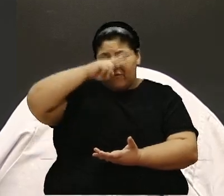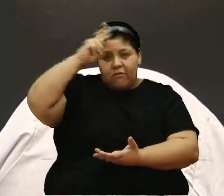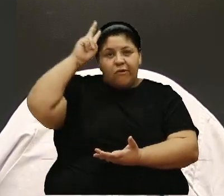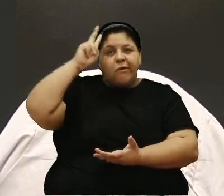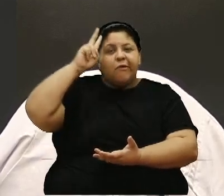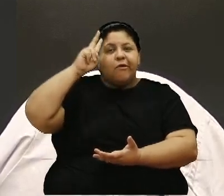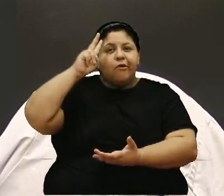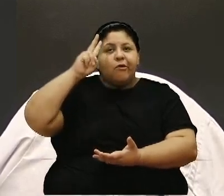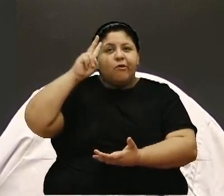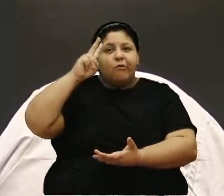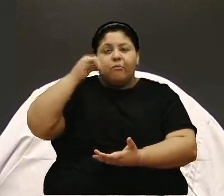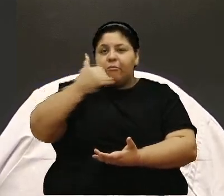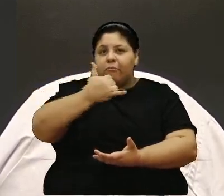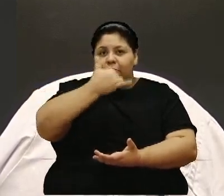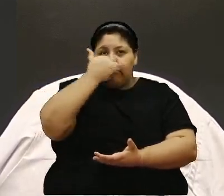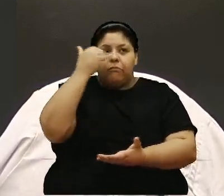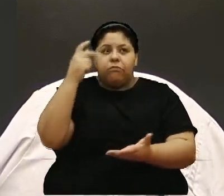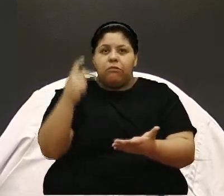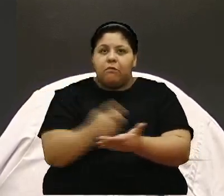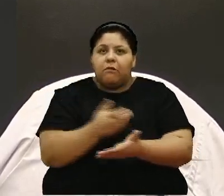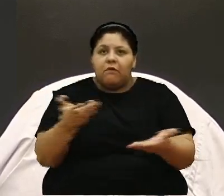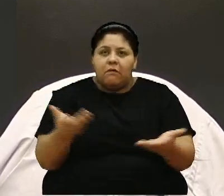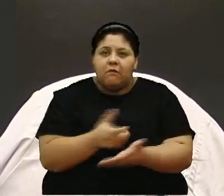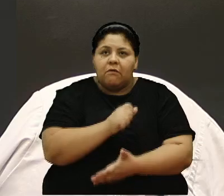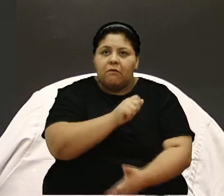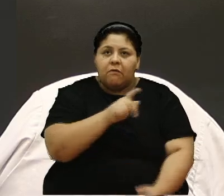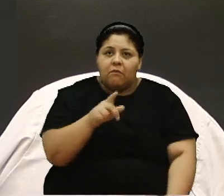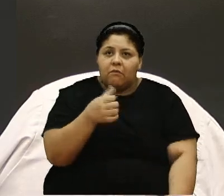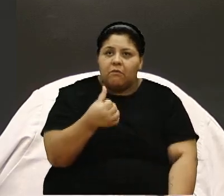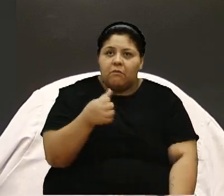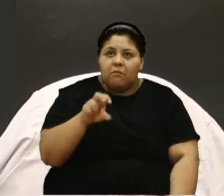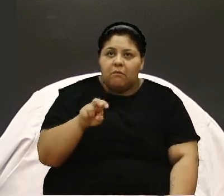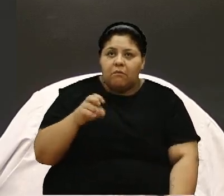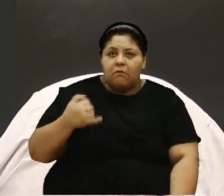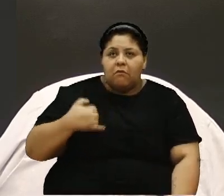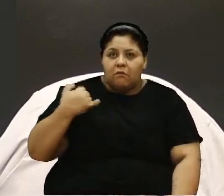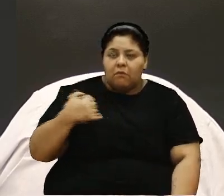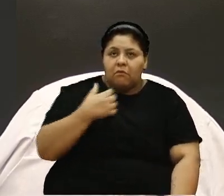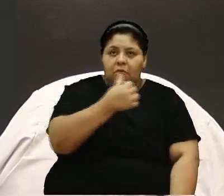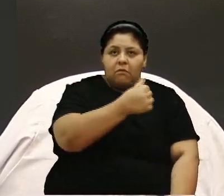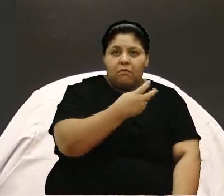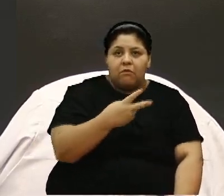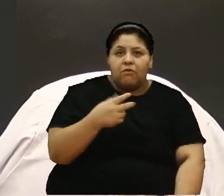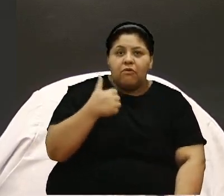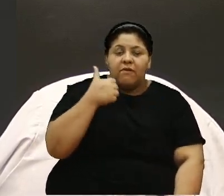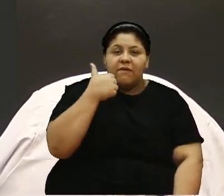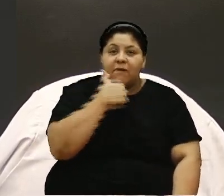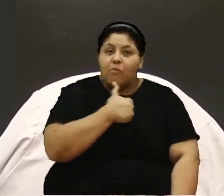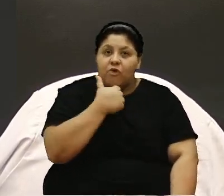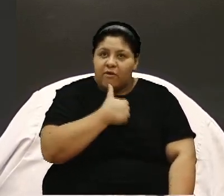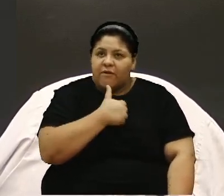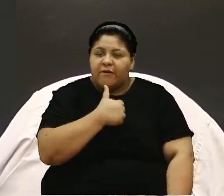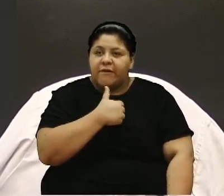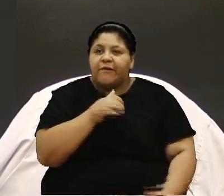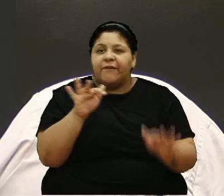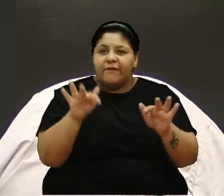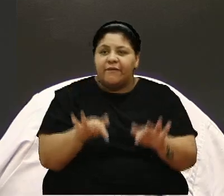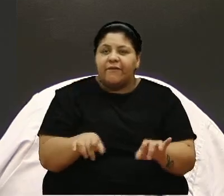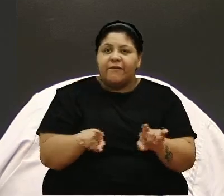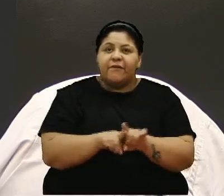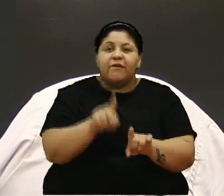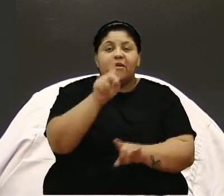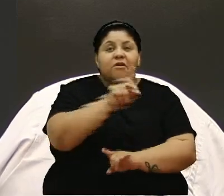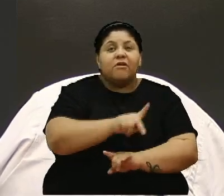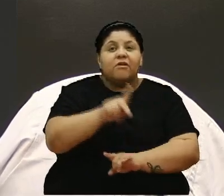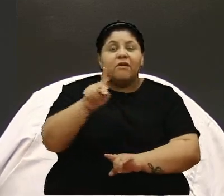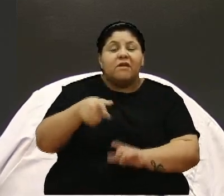tragédia, que só vai se aposentar com 65 anos o homem e 62 anos a mulher. Imputou aos